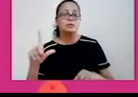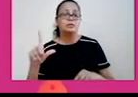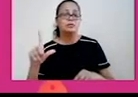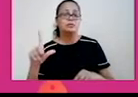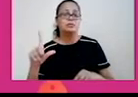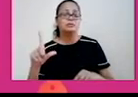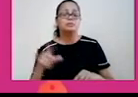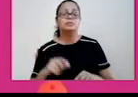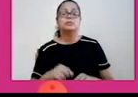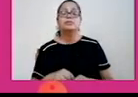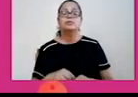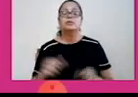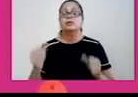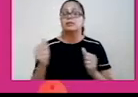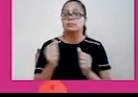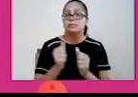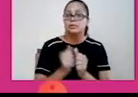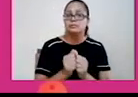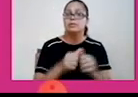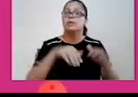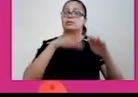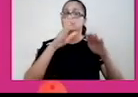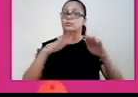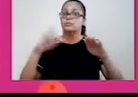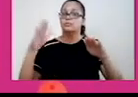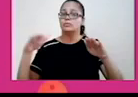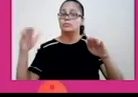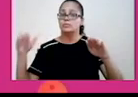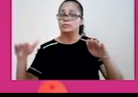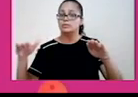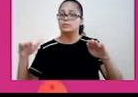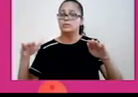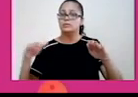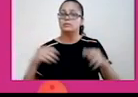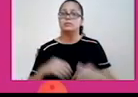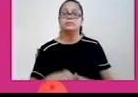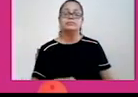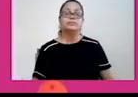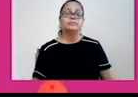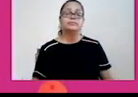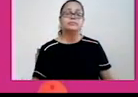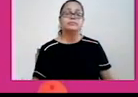proximidade aí, do Oceano Índico, Oceano Pacífico, certo?